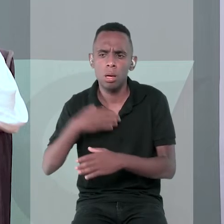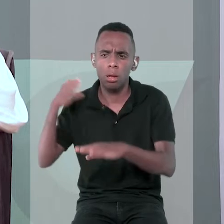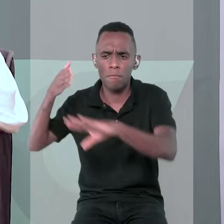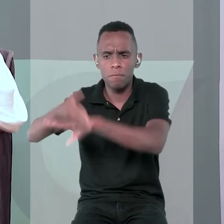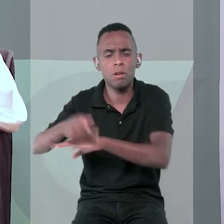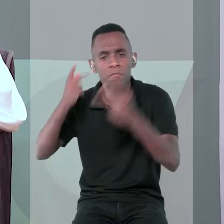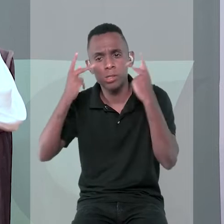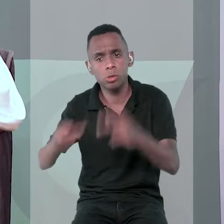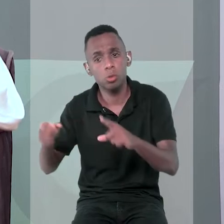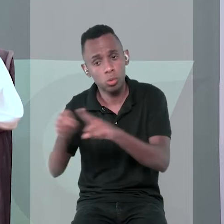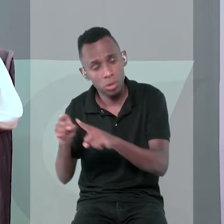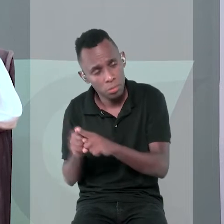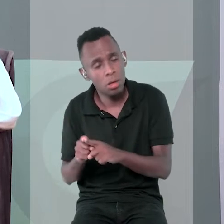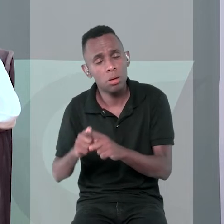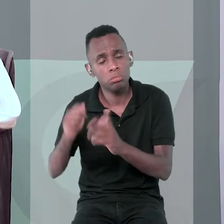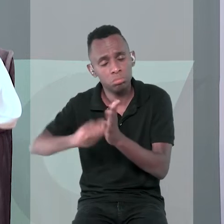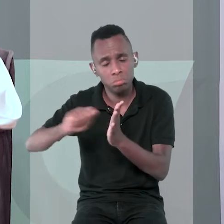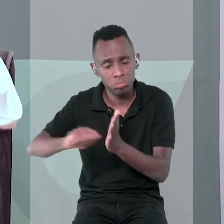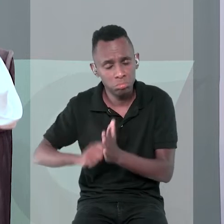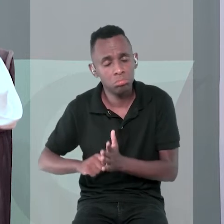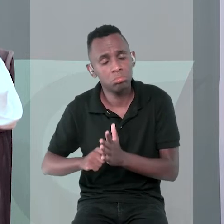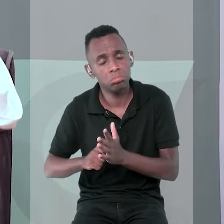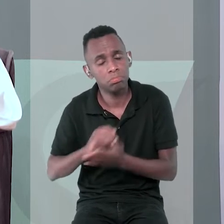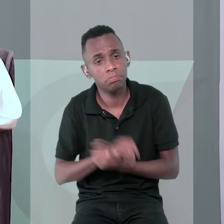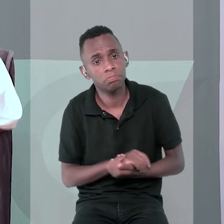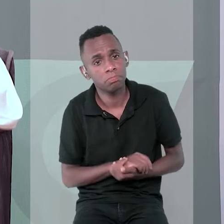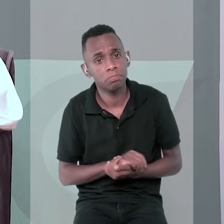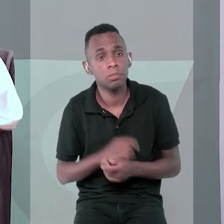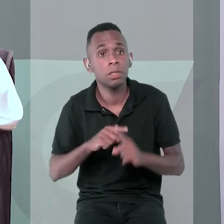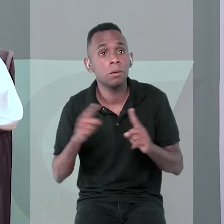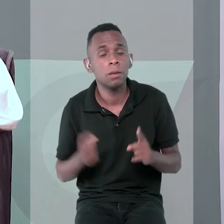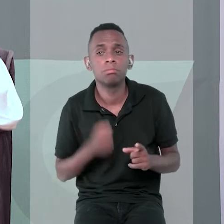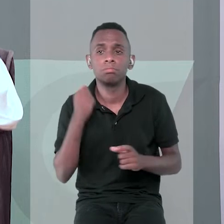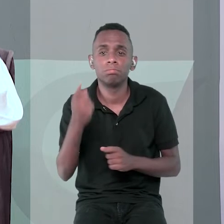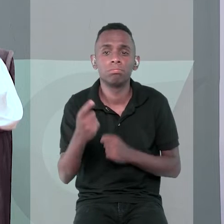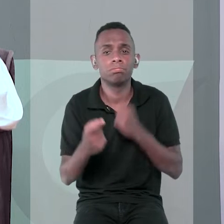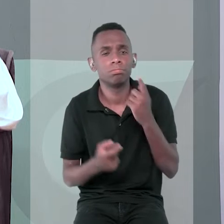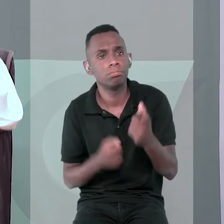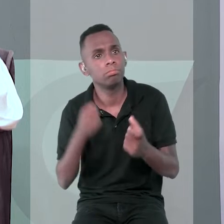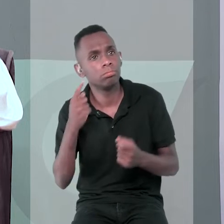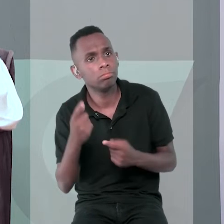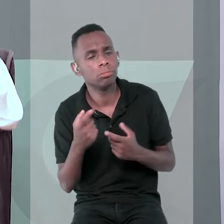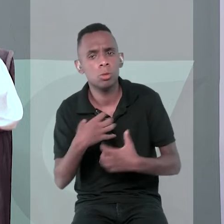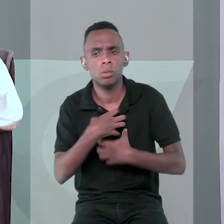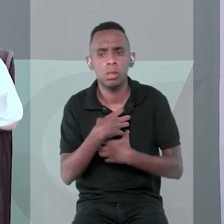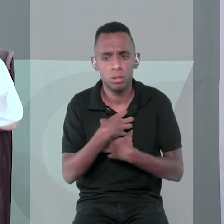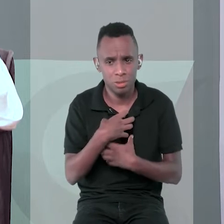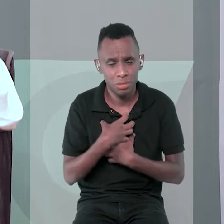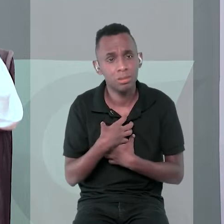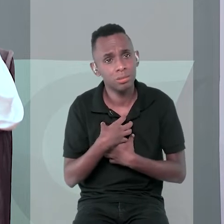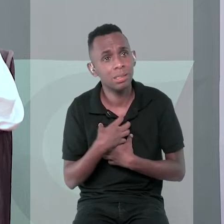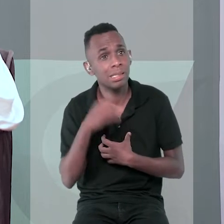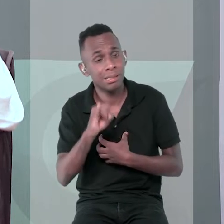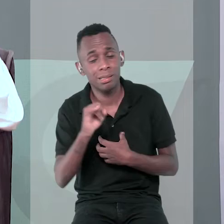Santana, etc. Mas a gente tem muito pouca coisa, e eu digo assim, eu acho que isso é até sintomático, né?